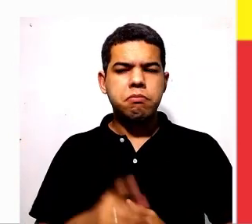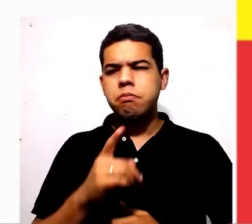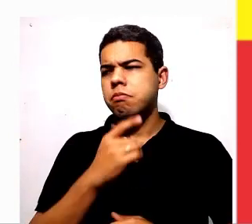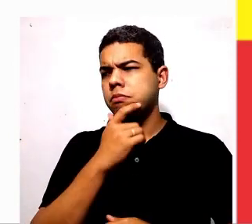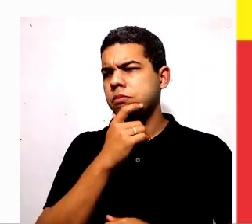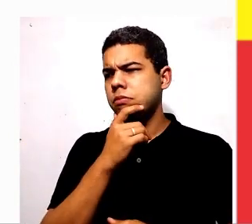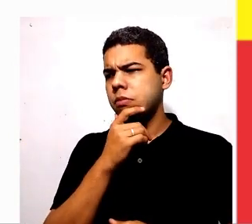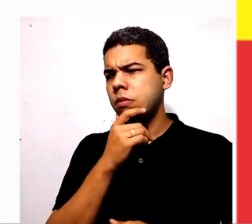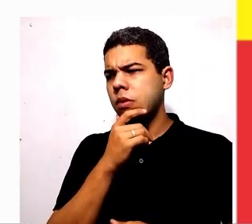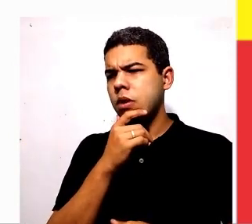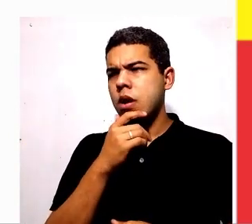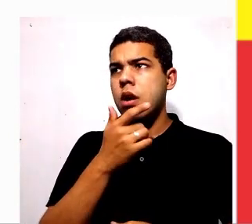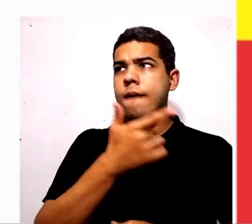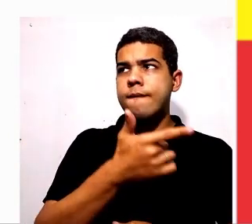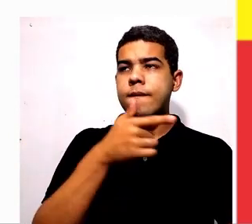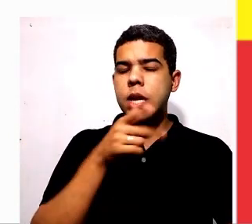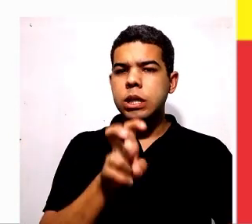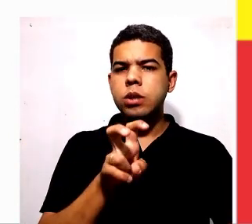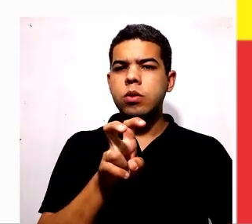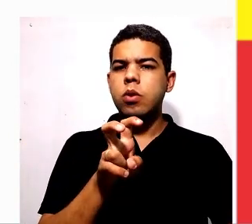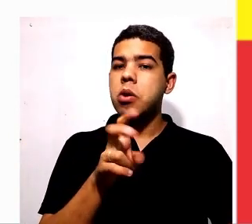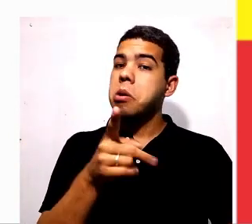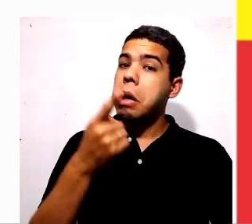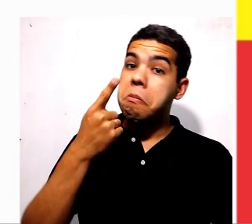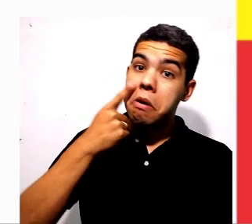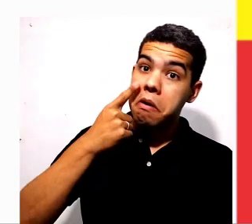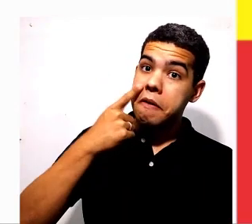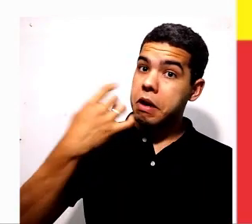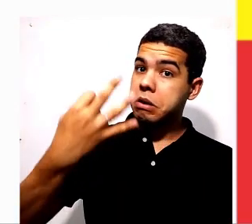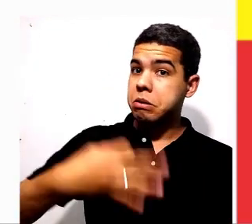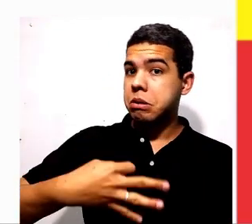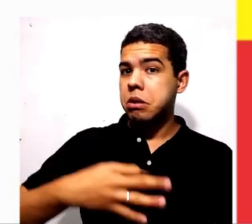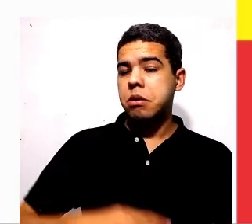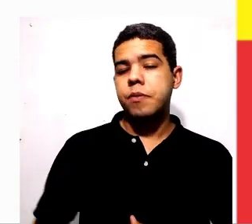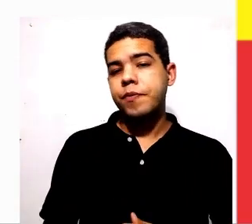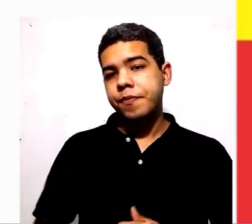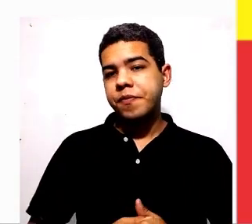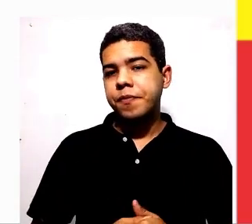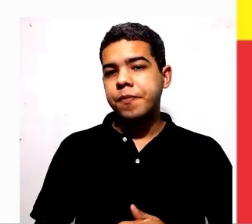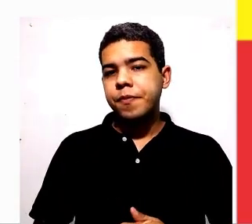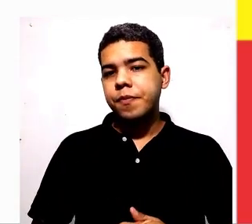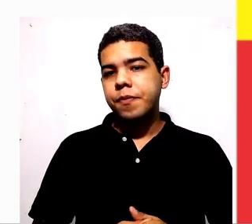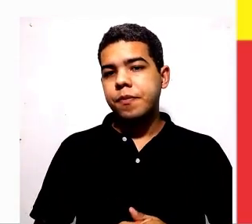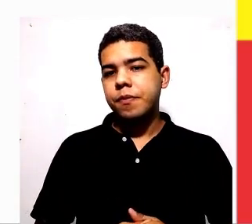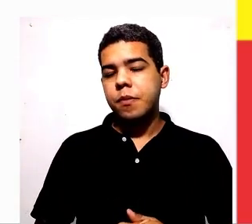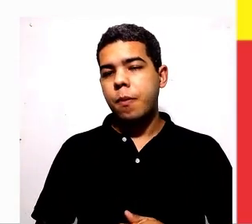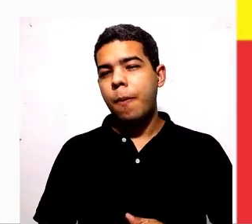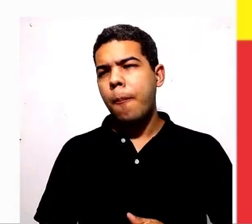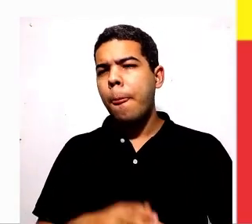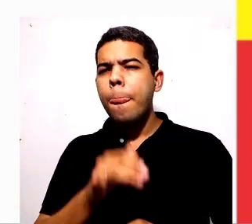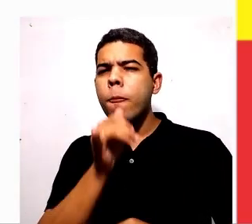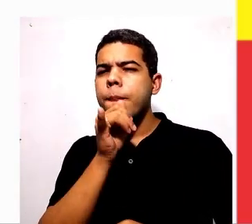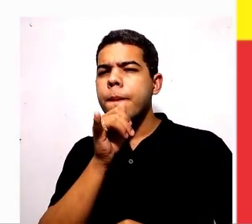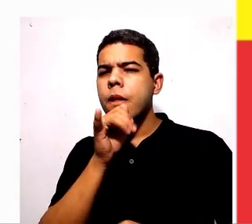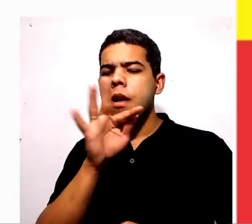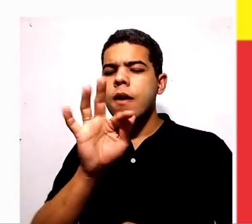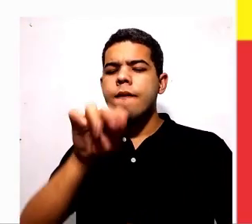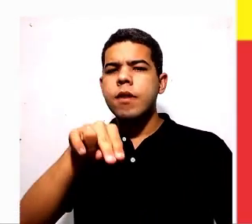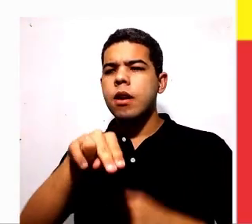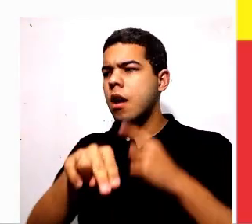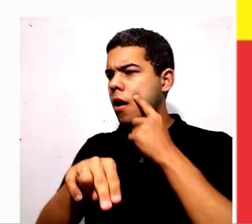Beleza. Se você disse 25, vamos ver se está certo. Então, ó, veja, e SFN quer dizer o